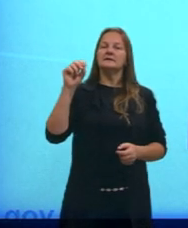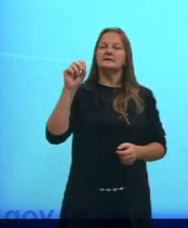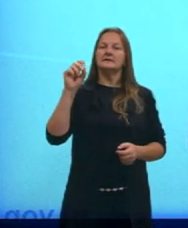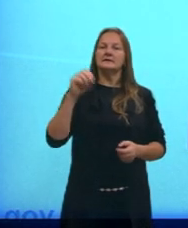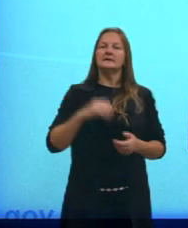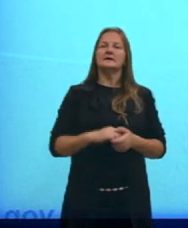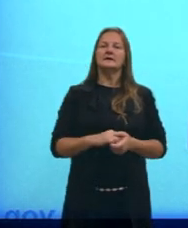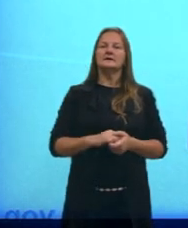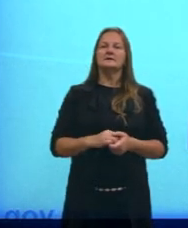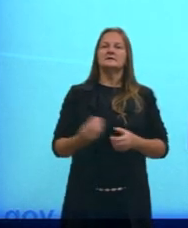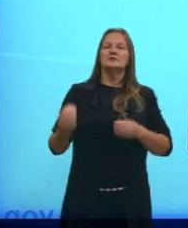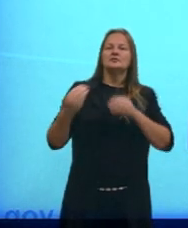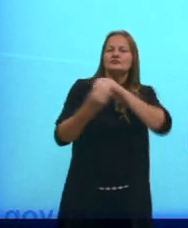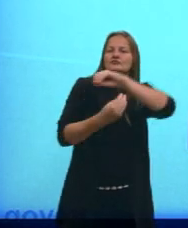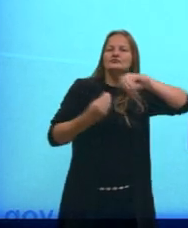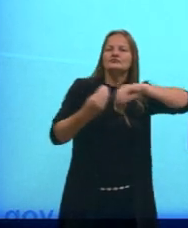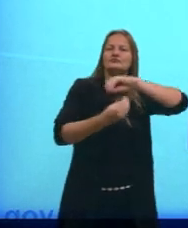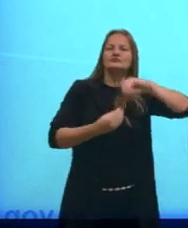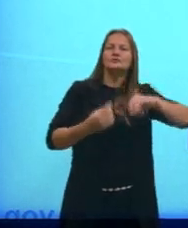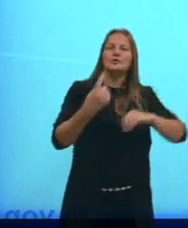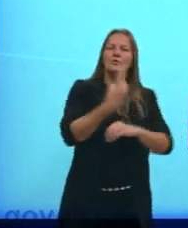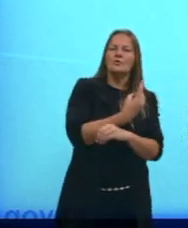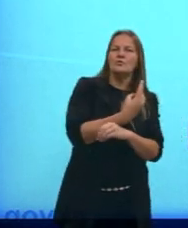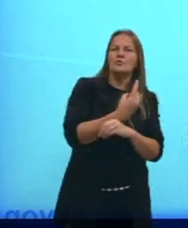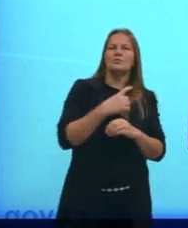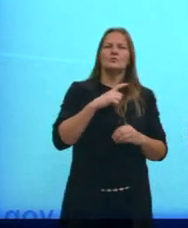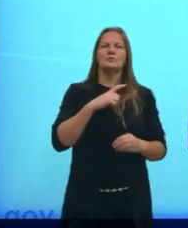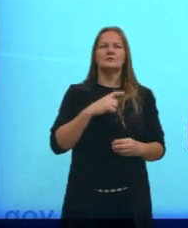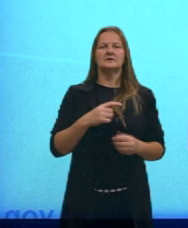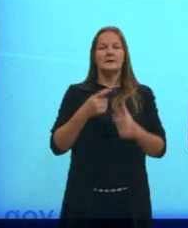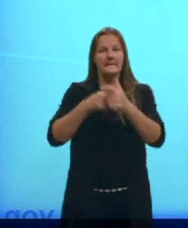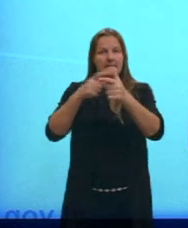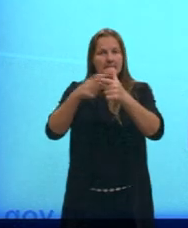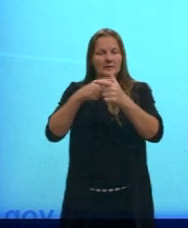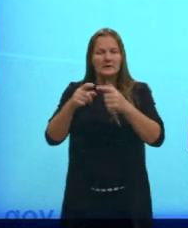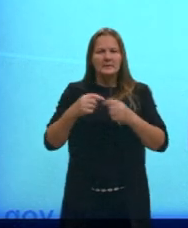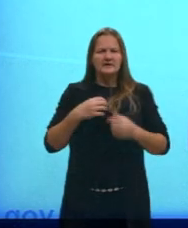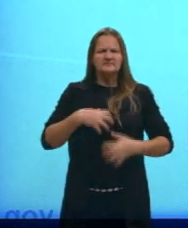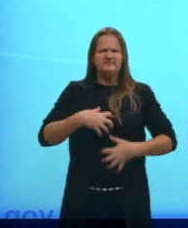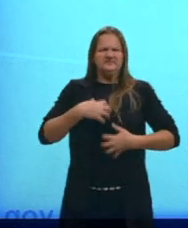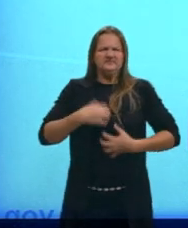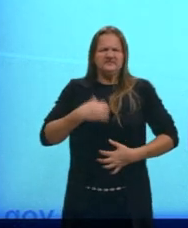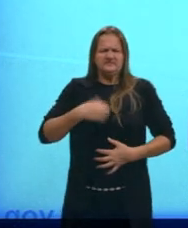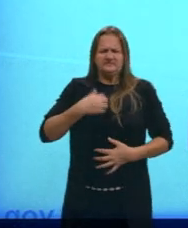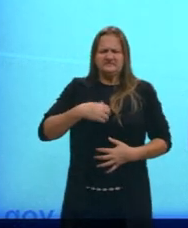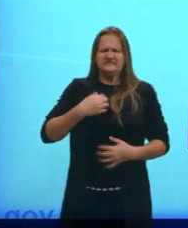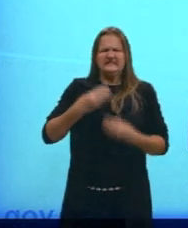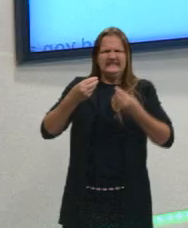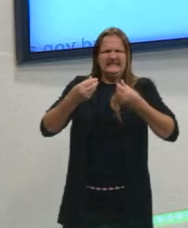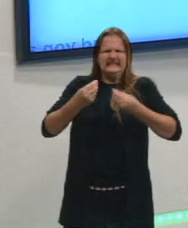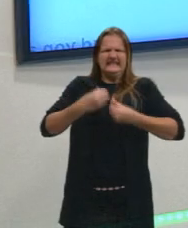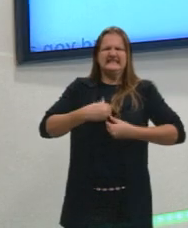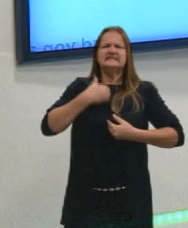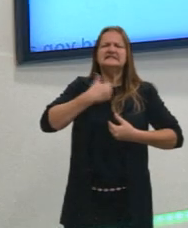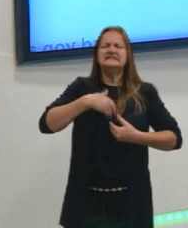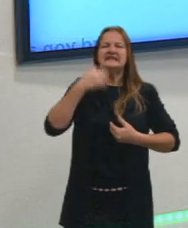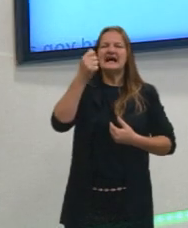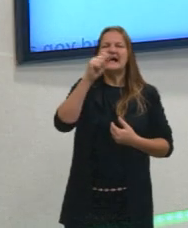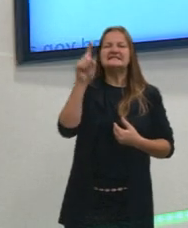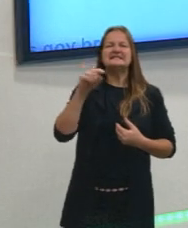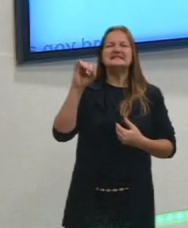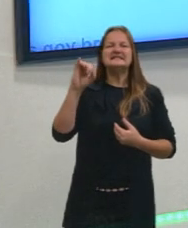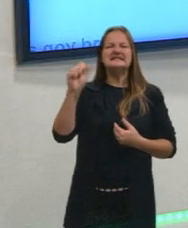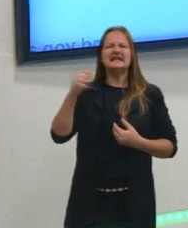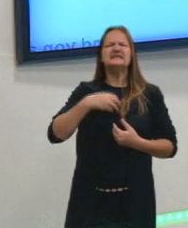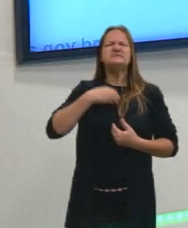estomacais que linka com pegar um se eu estou com um problema de refluxo de azia que aquela sensação net que eu acho que está